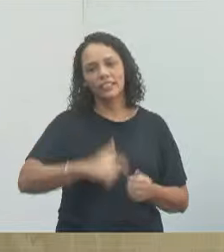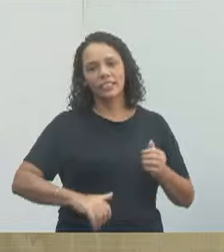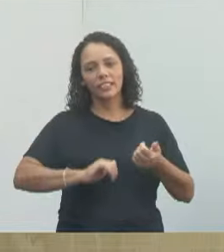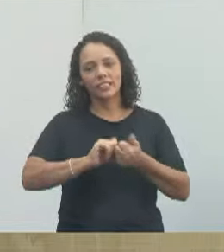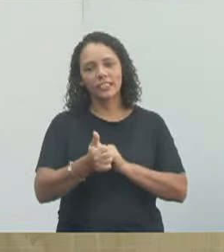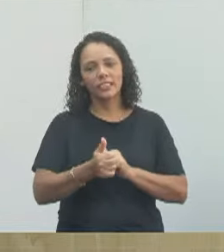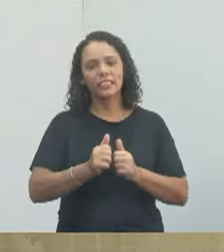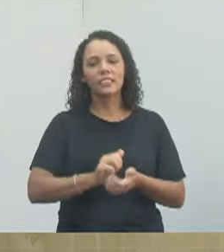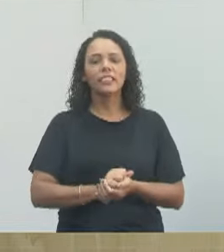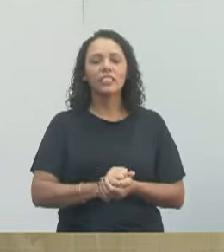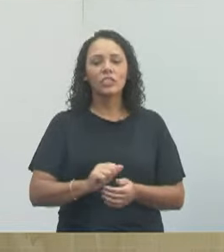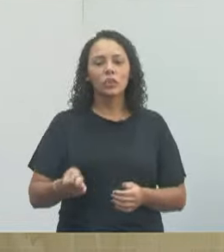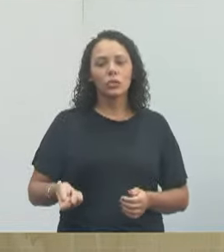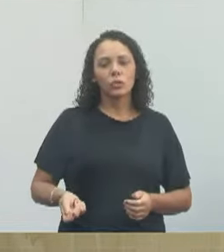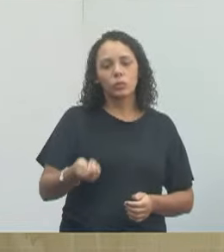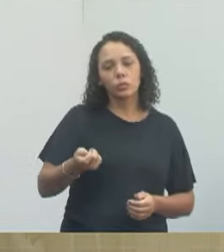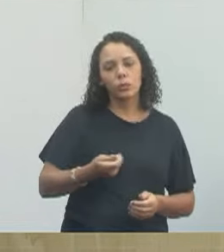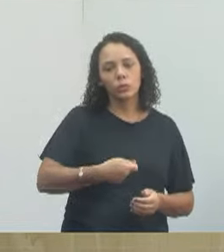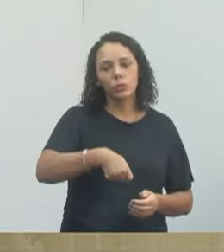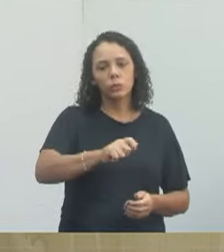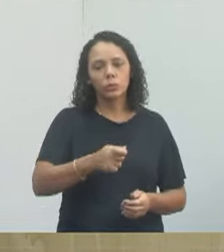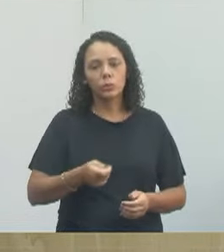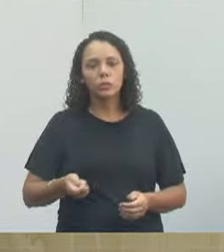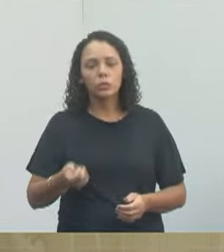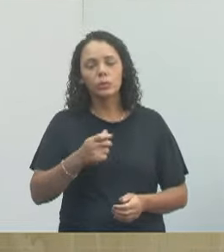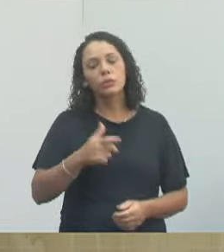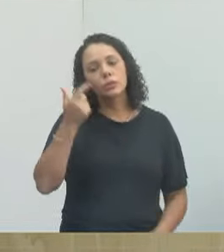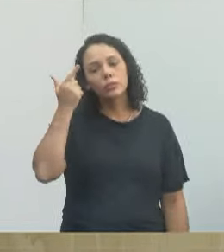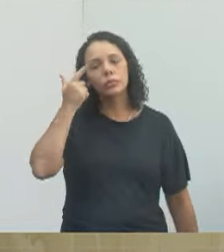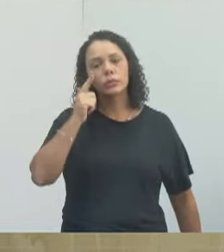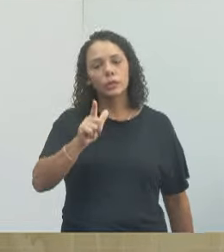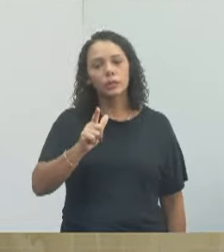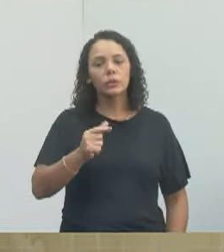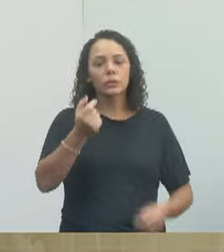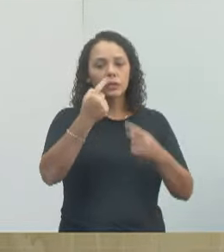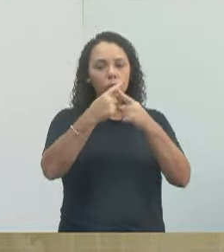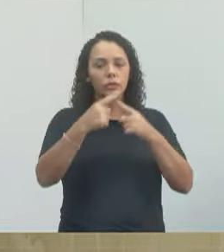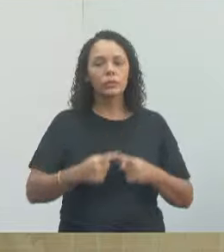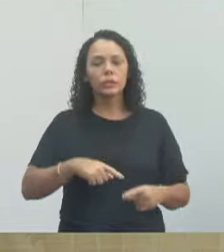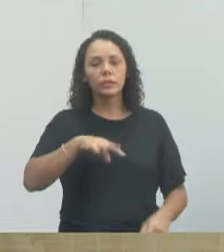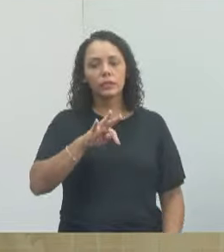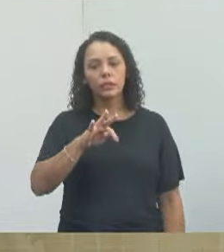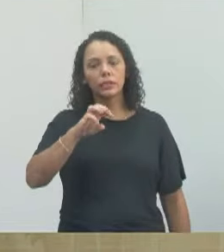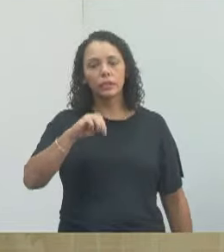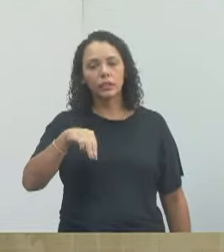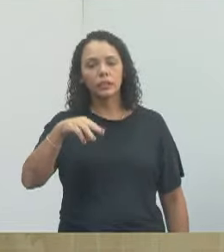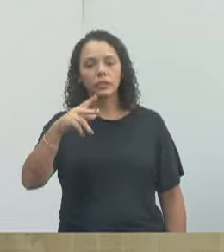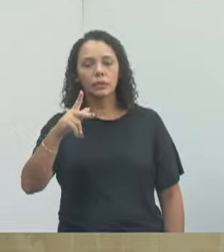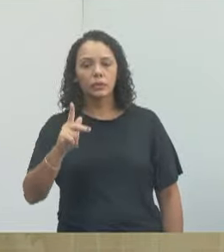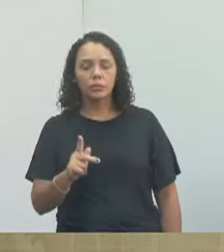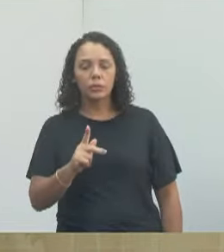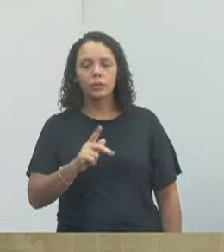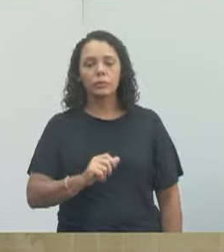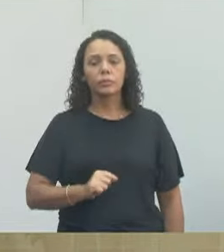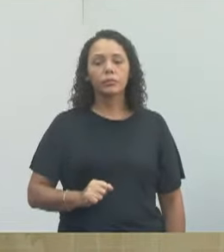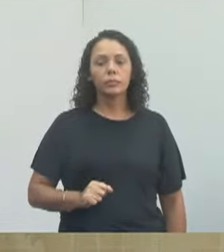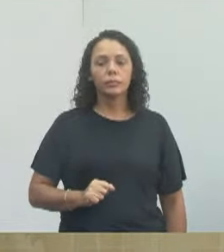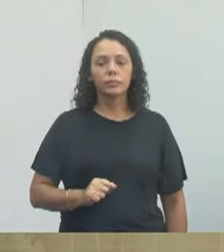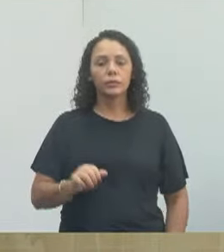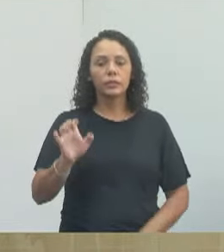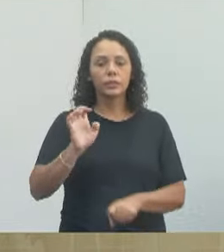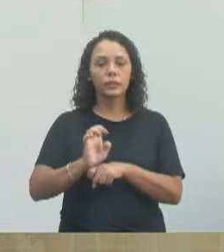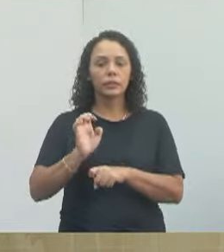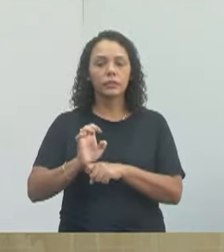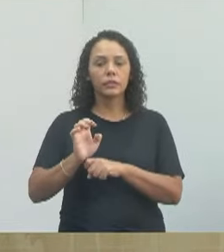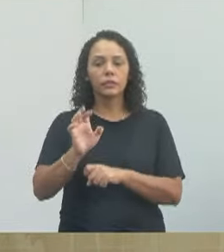tênis de mesa de Jacareí pelas conquistas no torneio tmb tênis de mesa Brasil estadual e